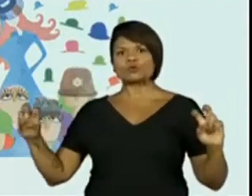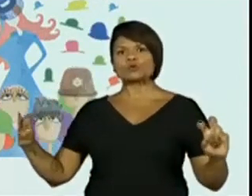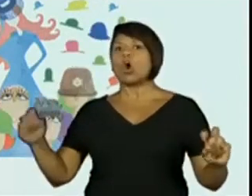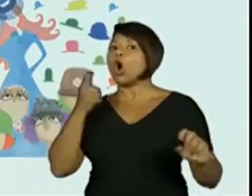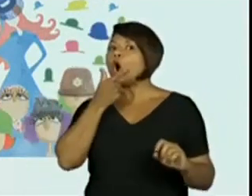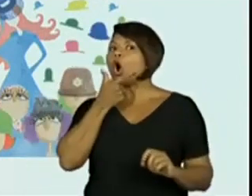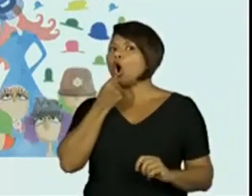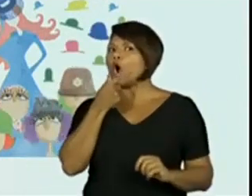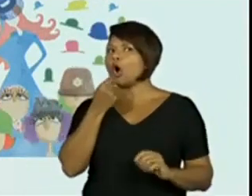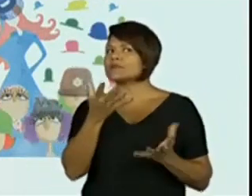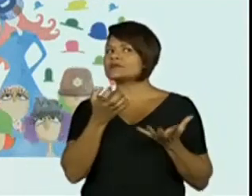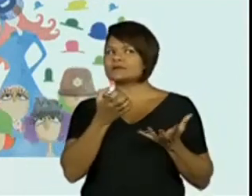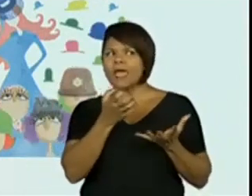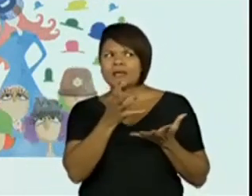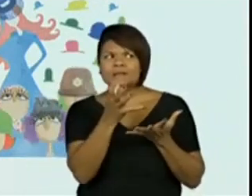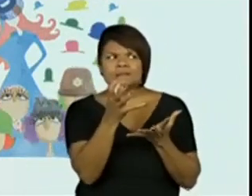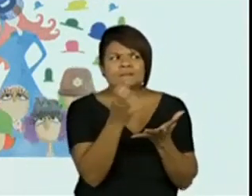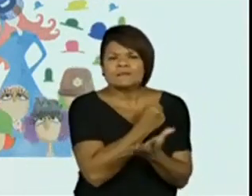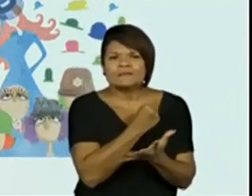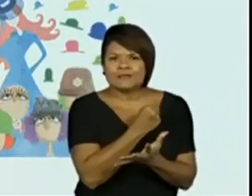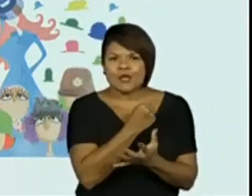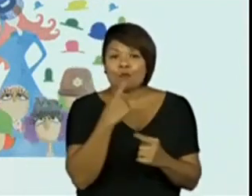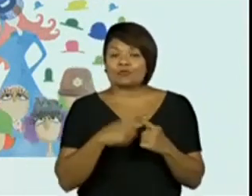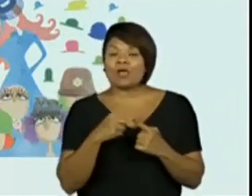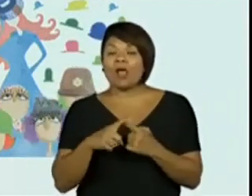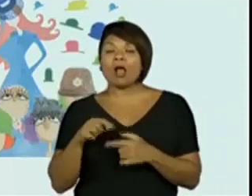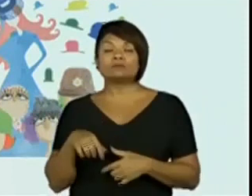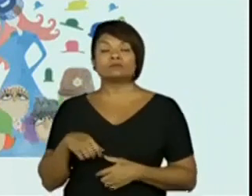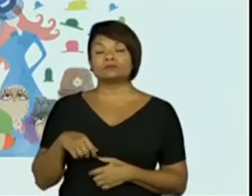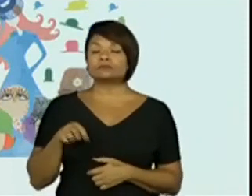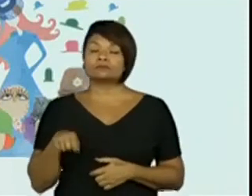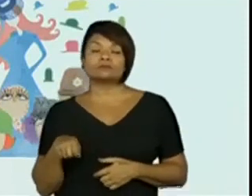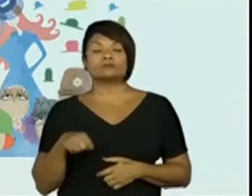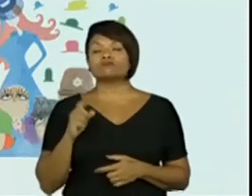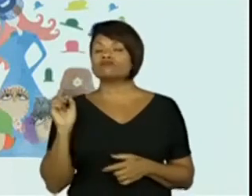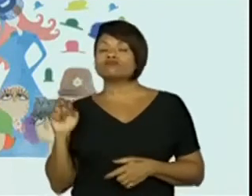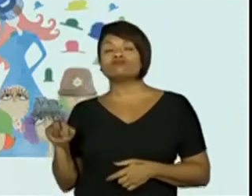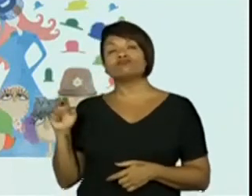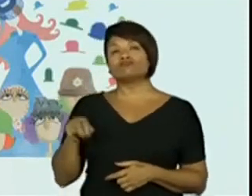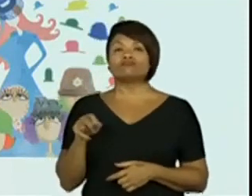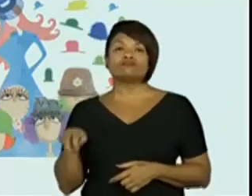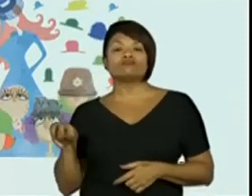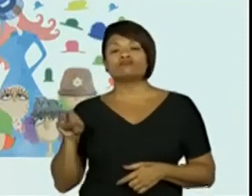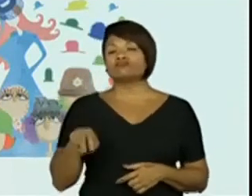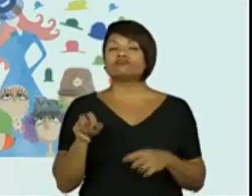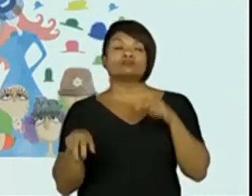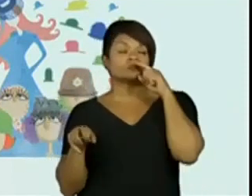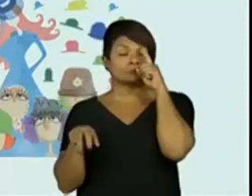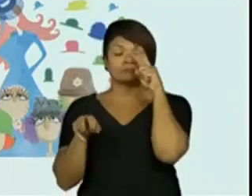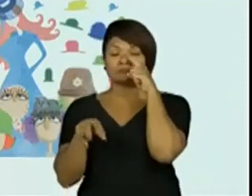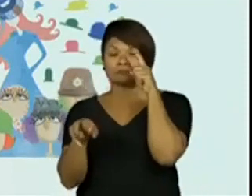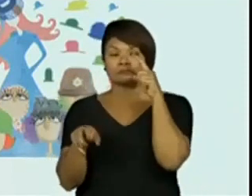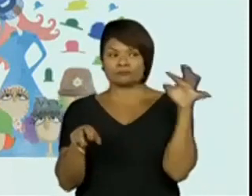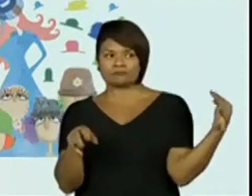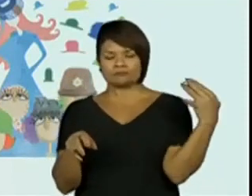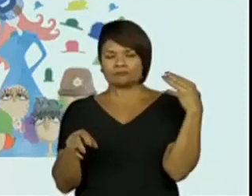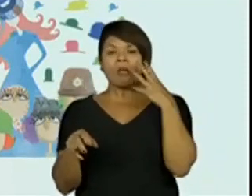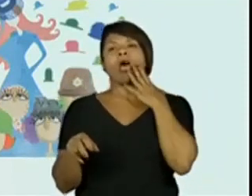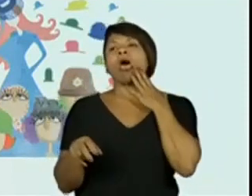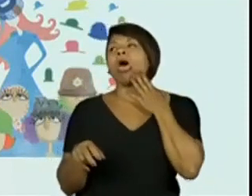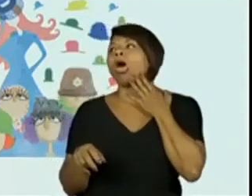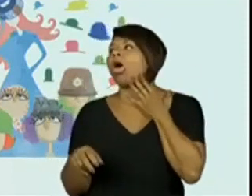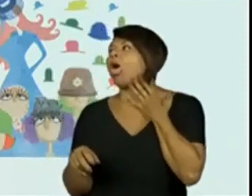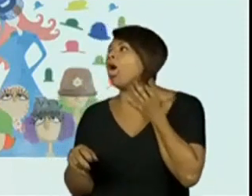moços. Não havia rapaz que não quisesse namorar aquela nariz em pé. Não por ela, mas